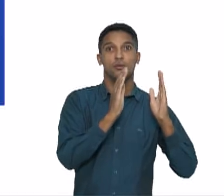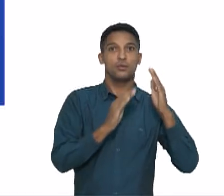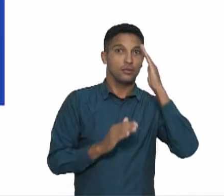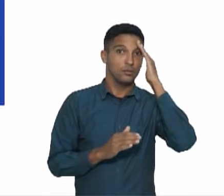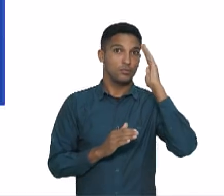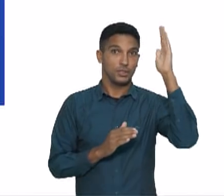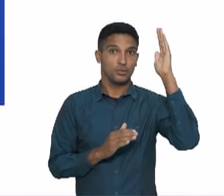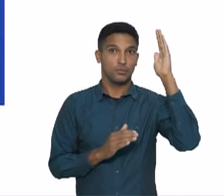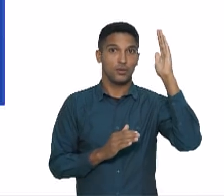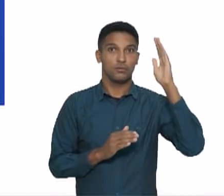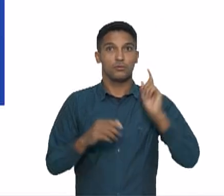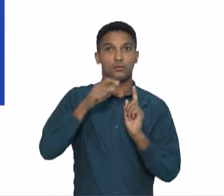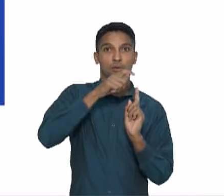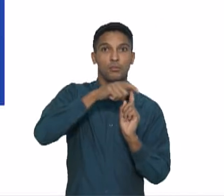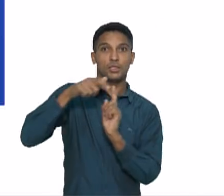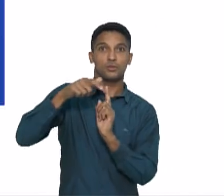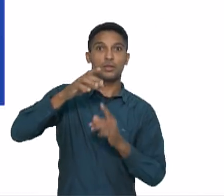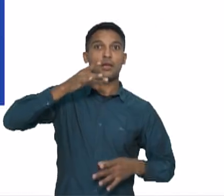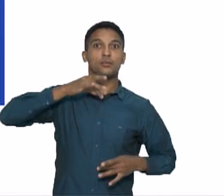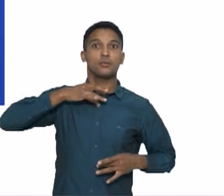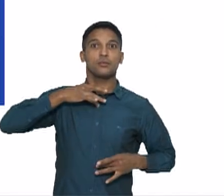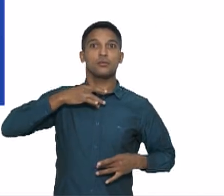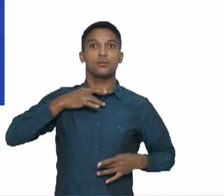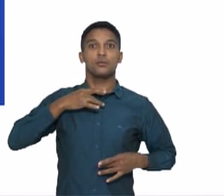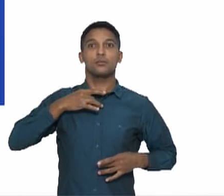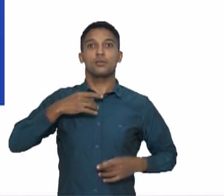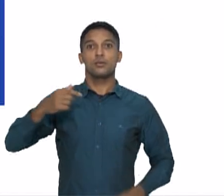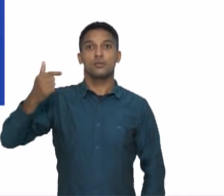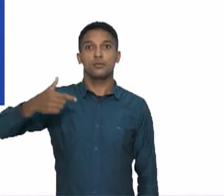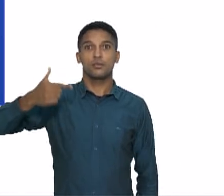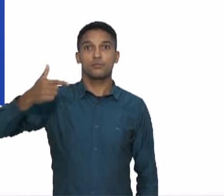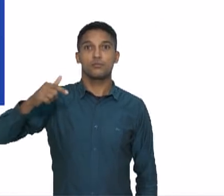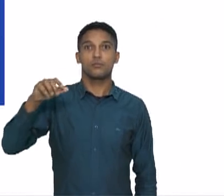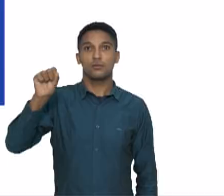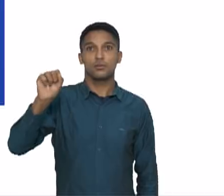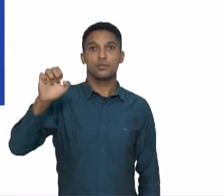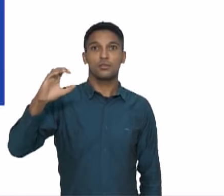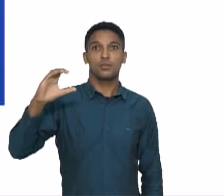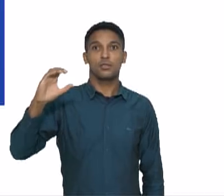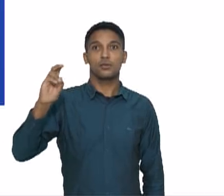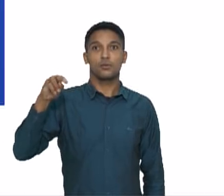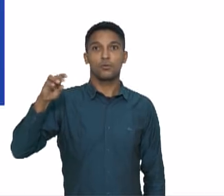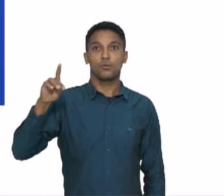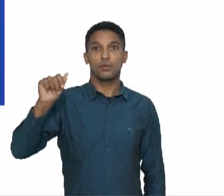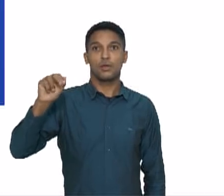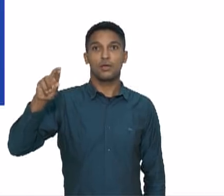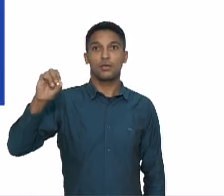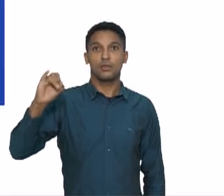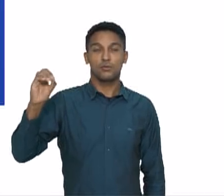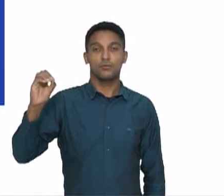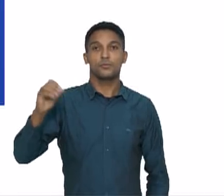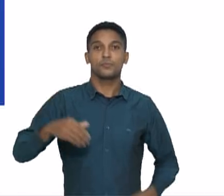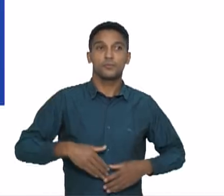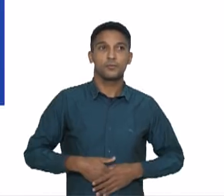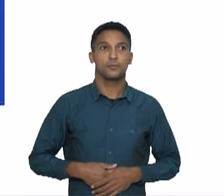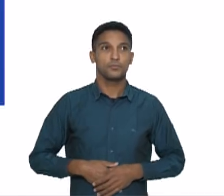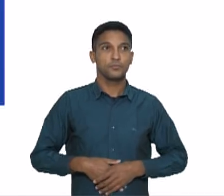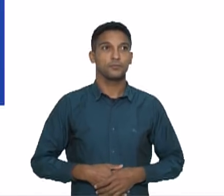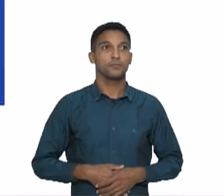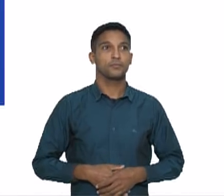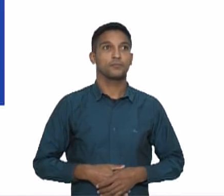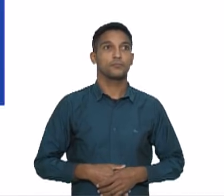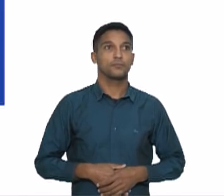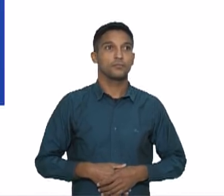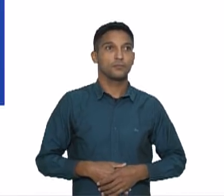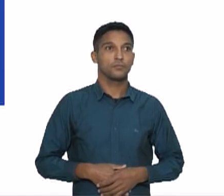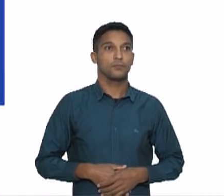protagonistas são aqueles que encabeçam as ações, sustentam o eixo narrativo, o mesmo que